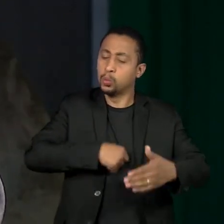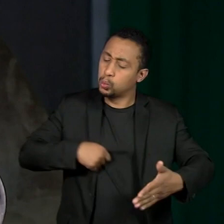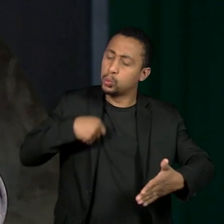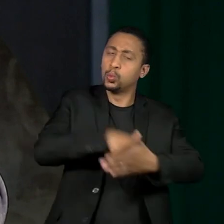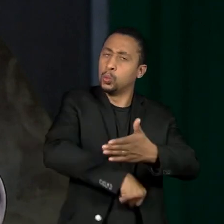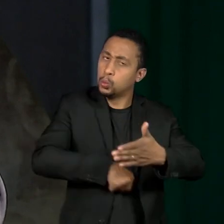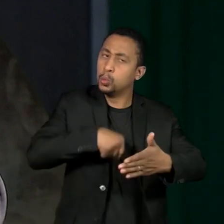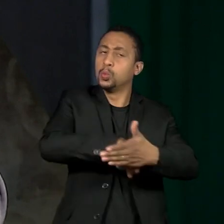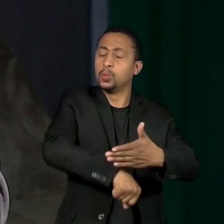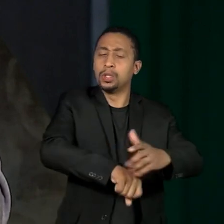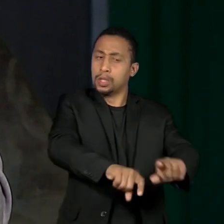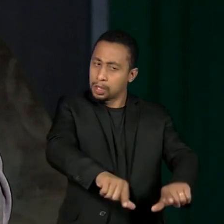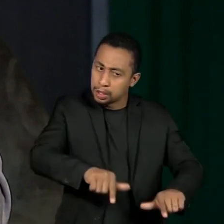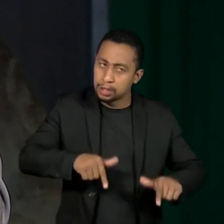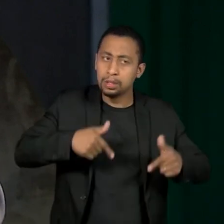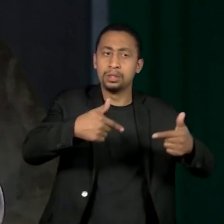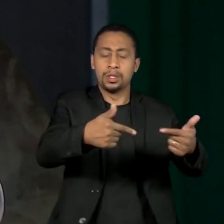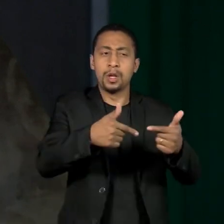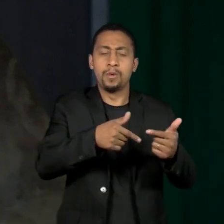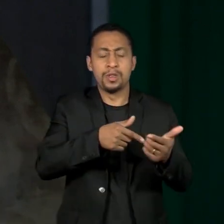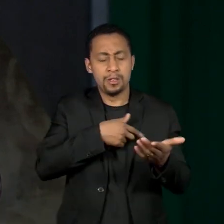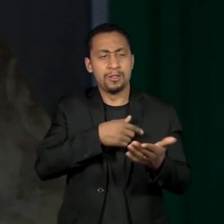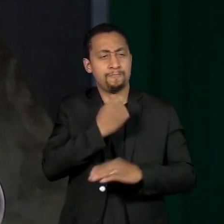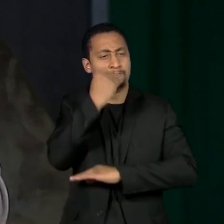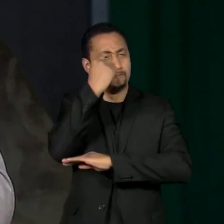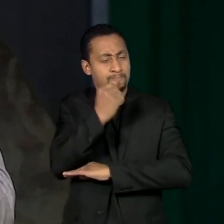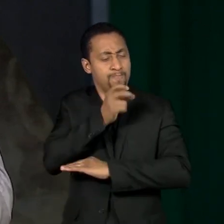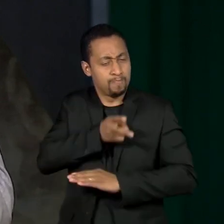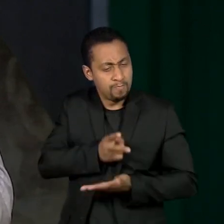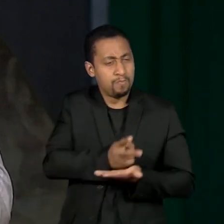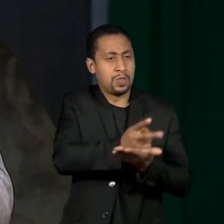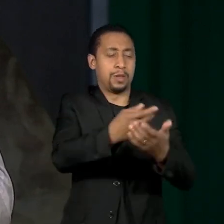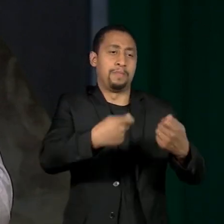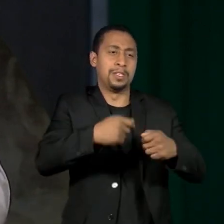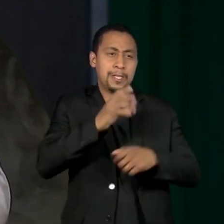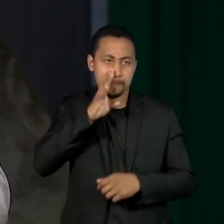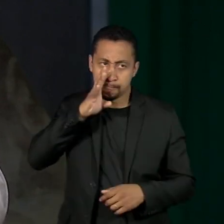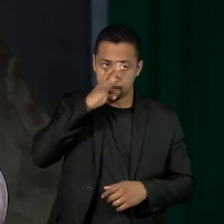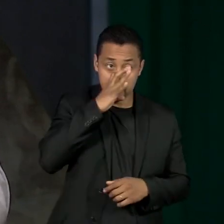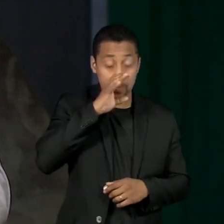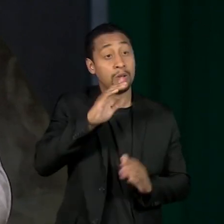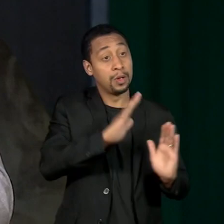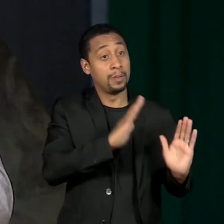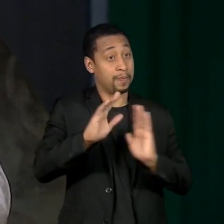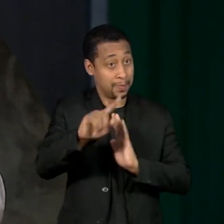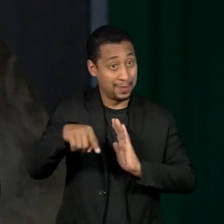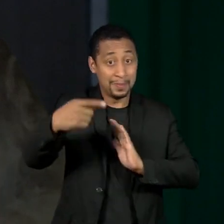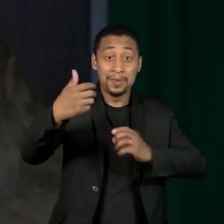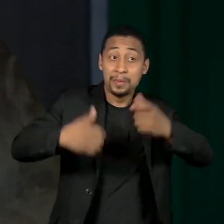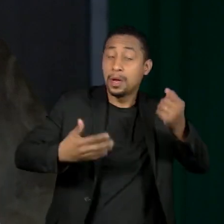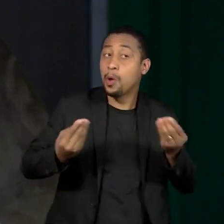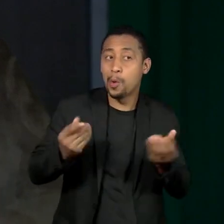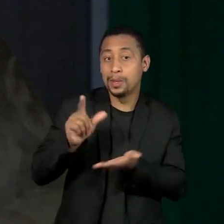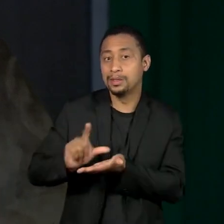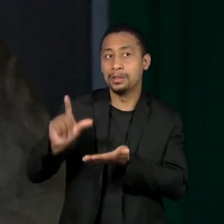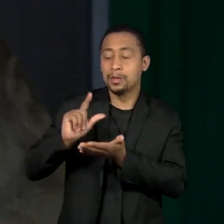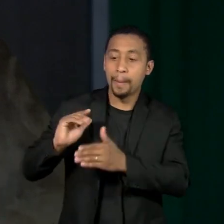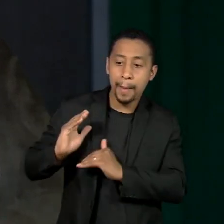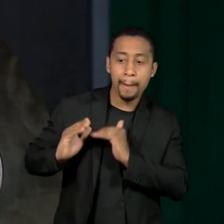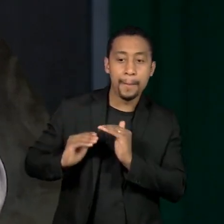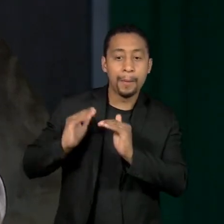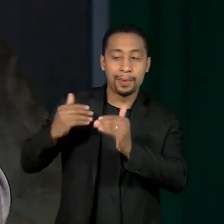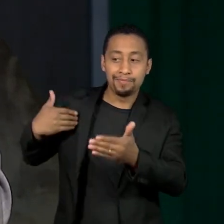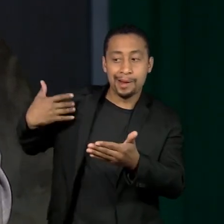de coragem, de perseverança. No próximo bloco nós vamos saber mais como o cenário da literatura tem se desenvolvido